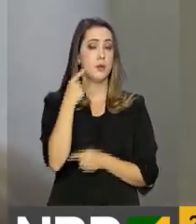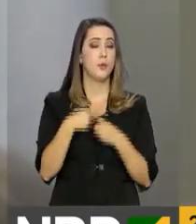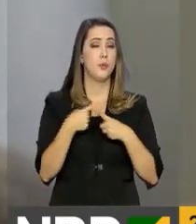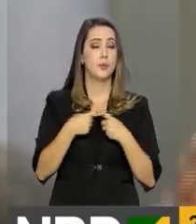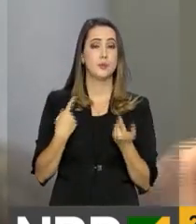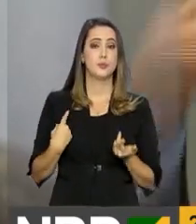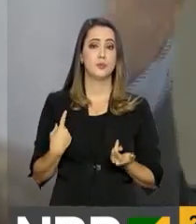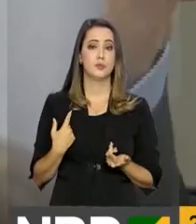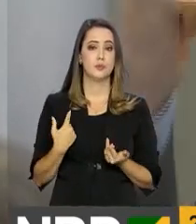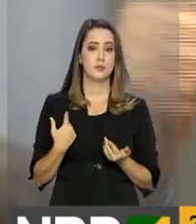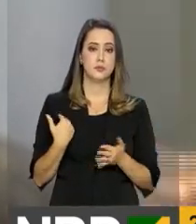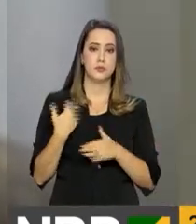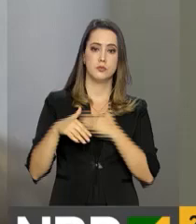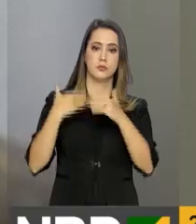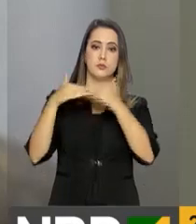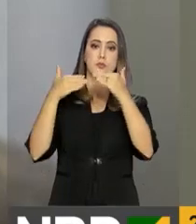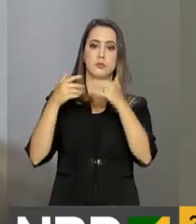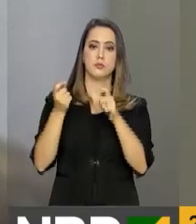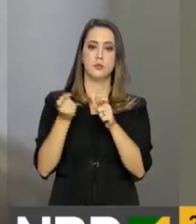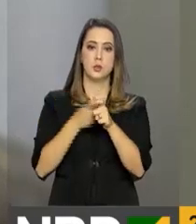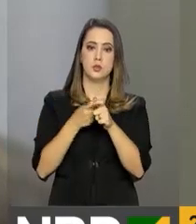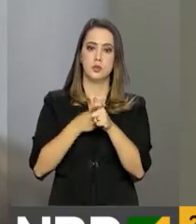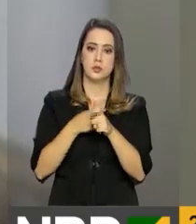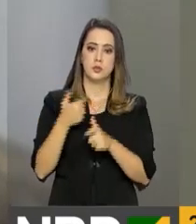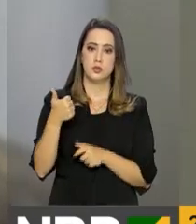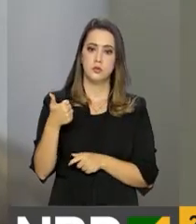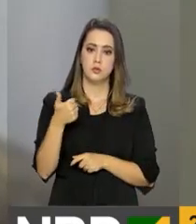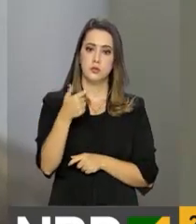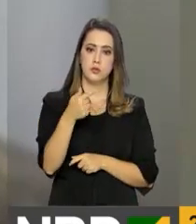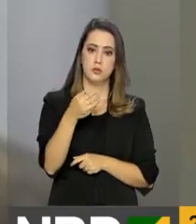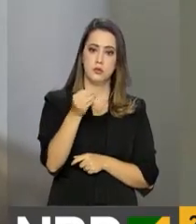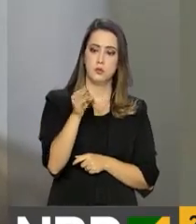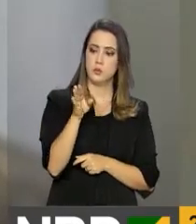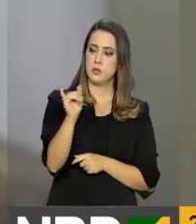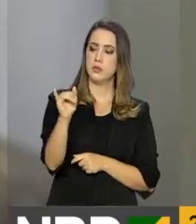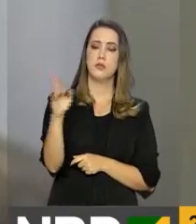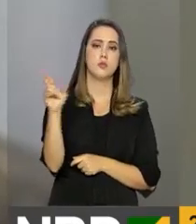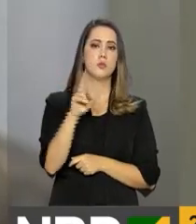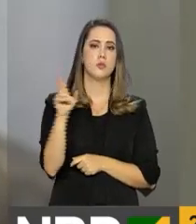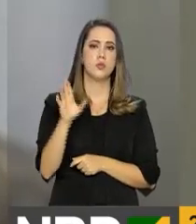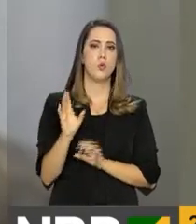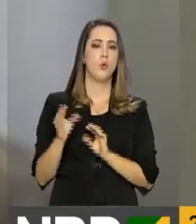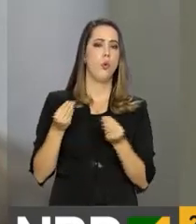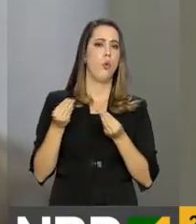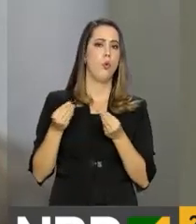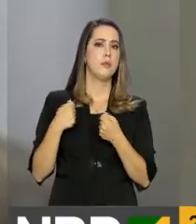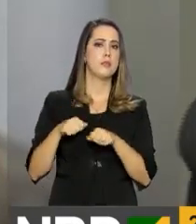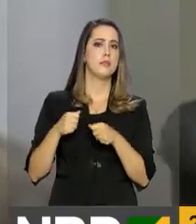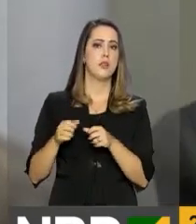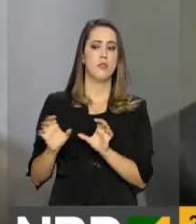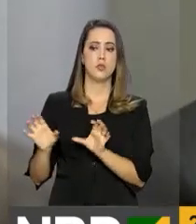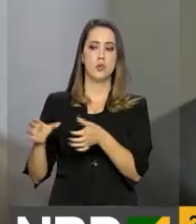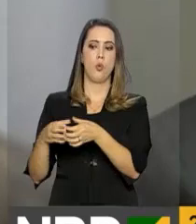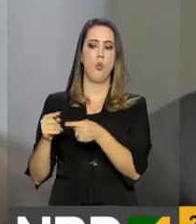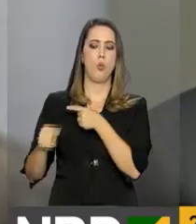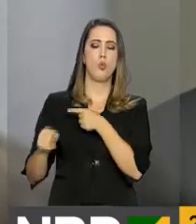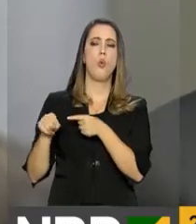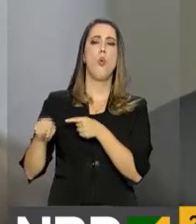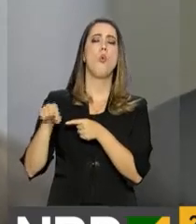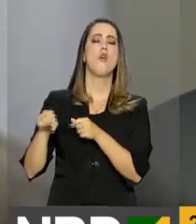ao elevarmos o déficit para 170 bilhões, qual deveria ser a conduta da oposição? Que houvera